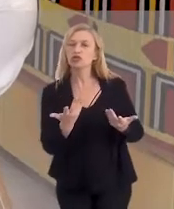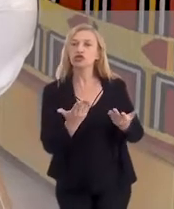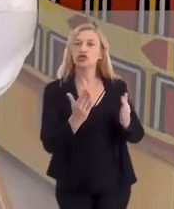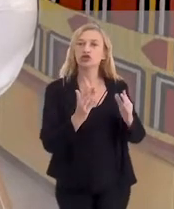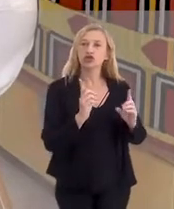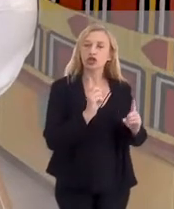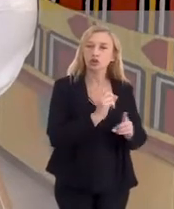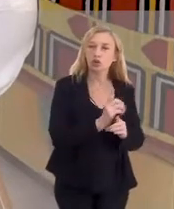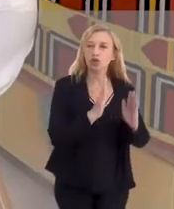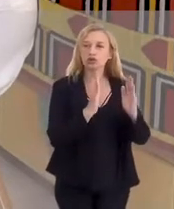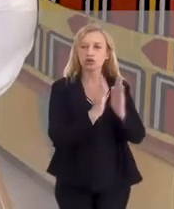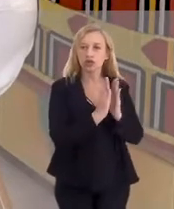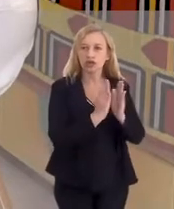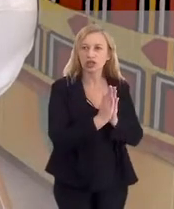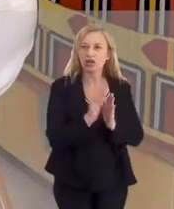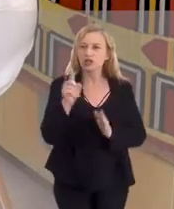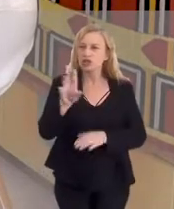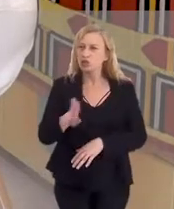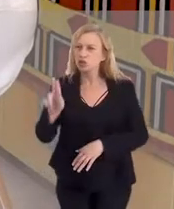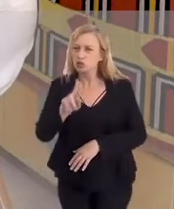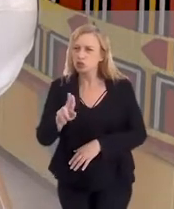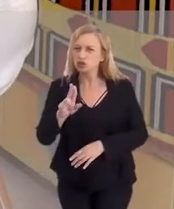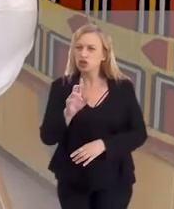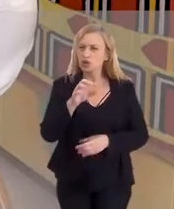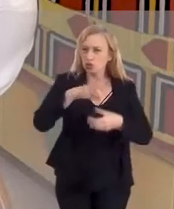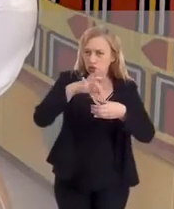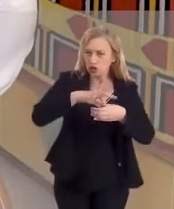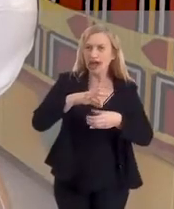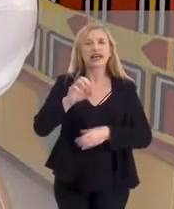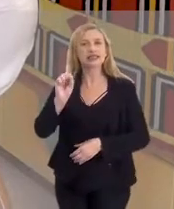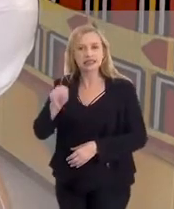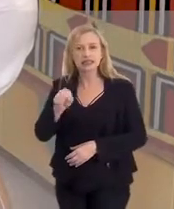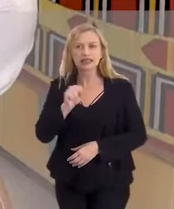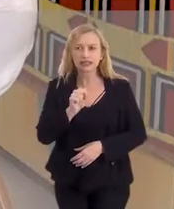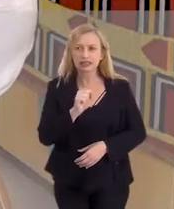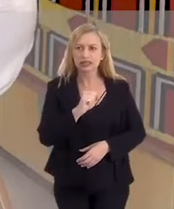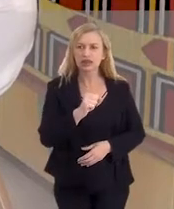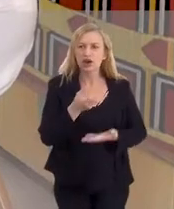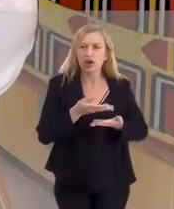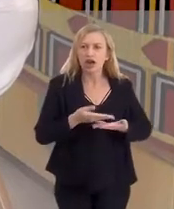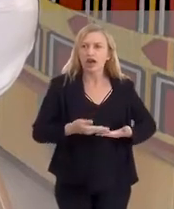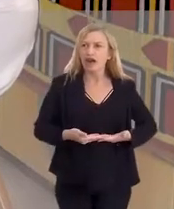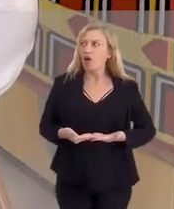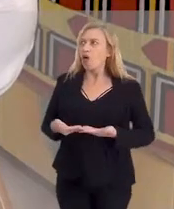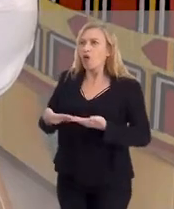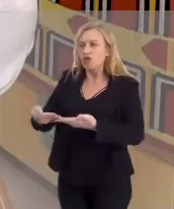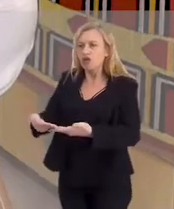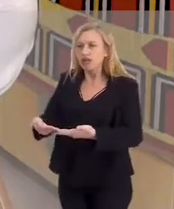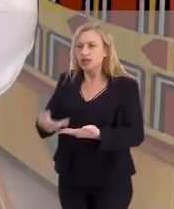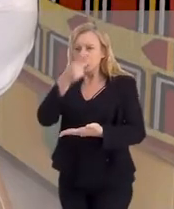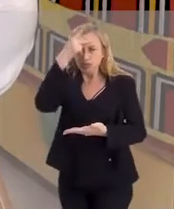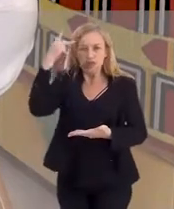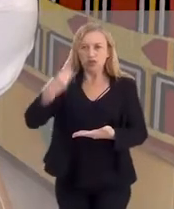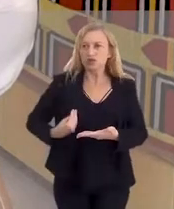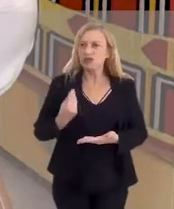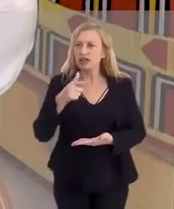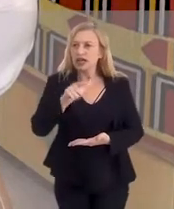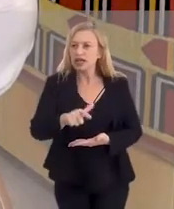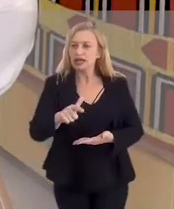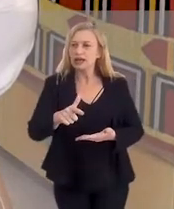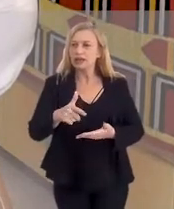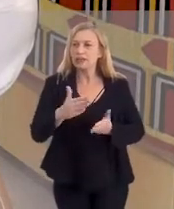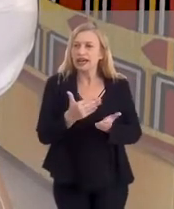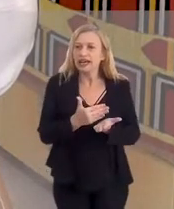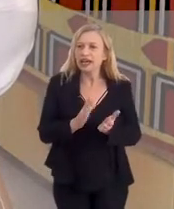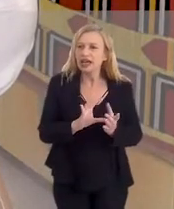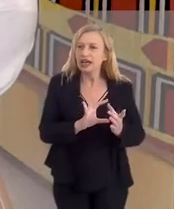algum tipo de culto, vocês fazem a utilização desses chás? Fazemos. Fazemos até como forma de oferecer para as pessoas que estão